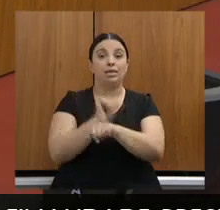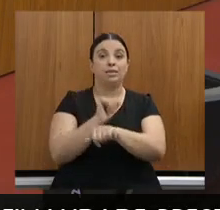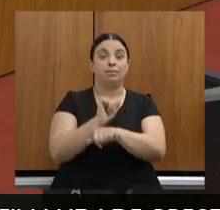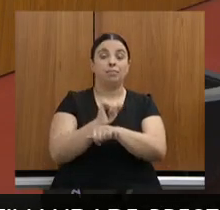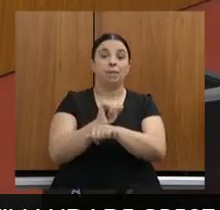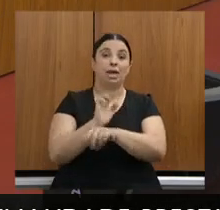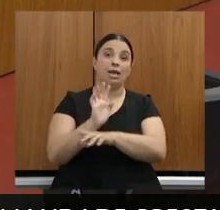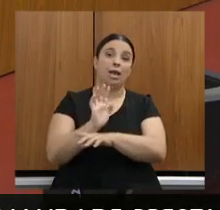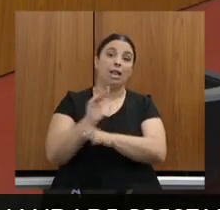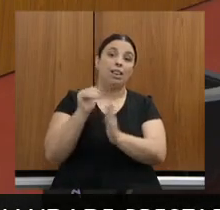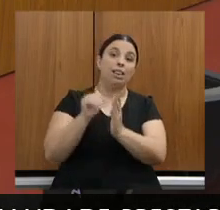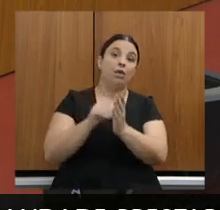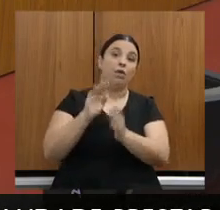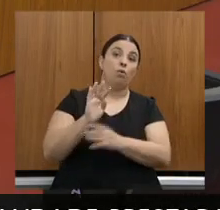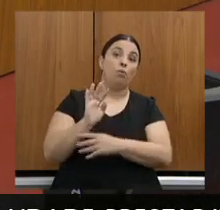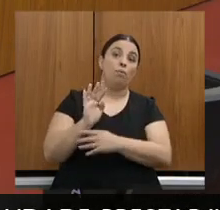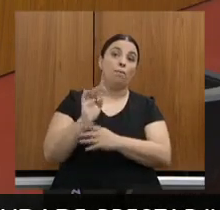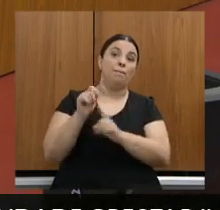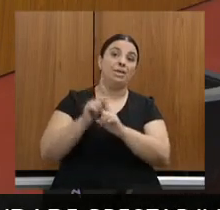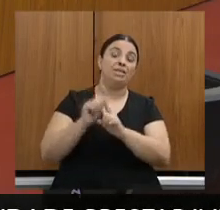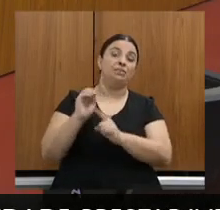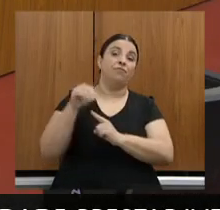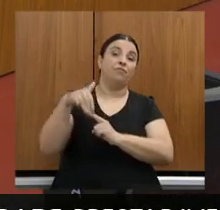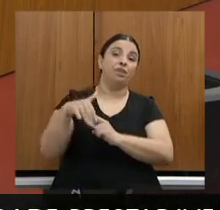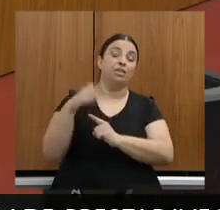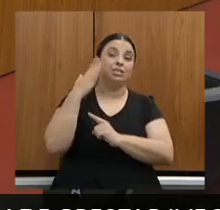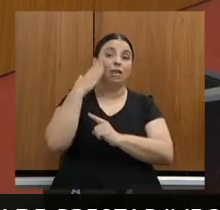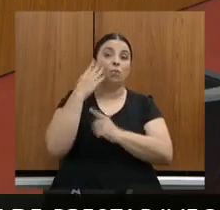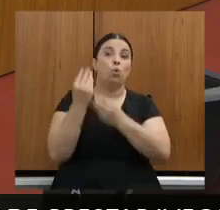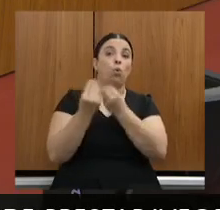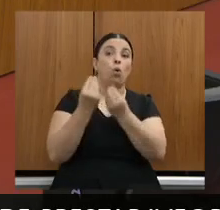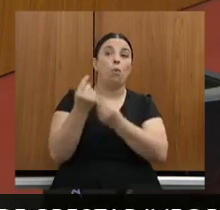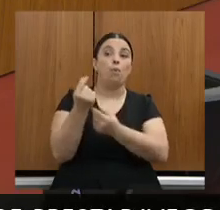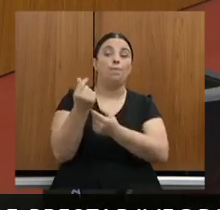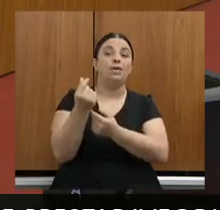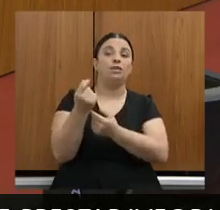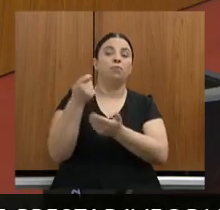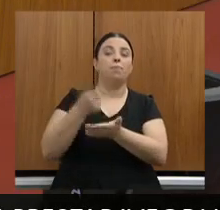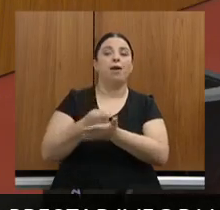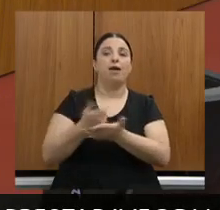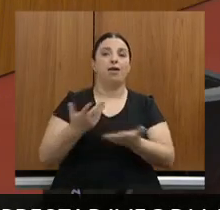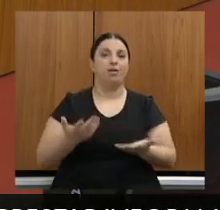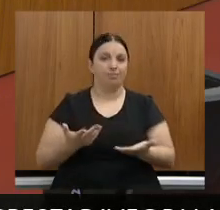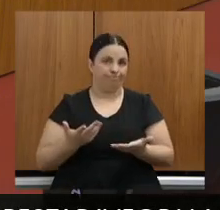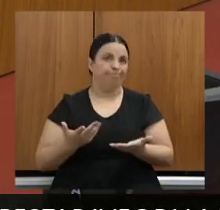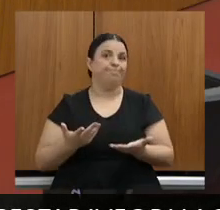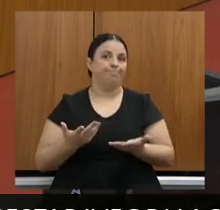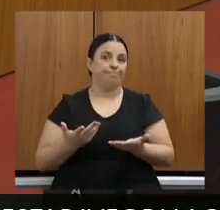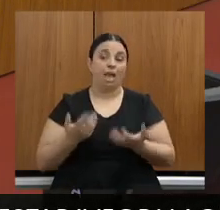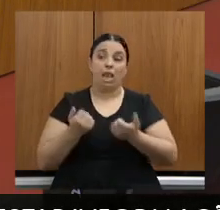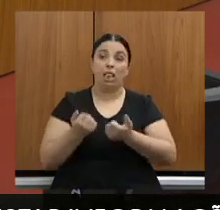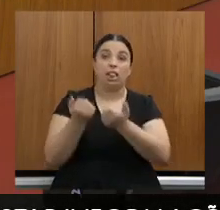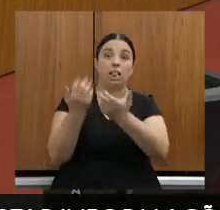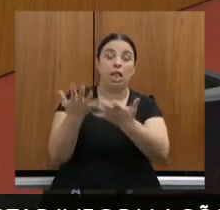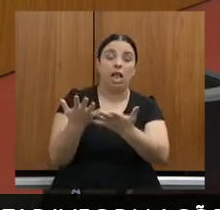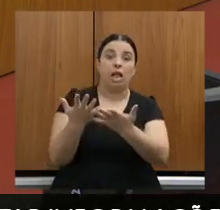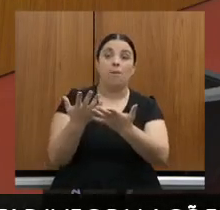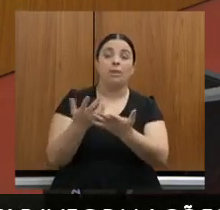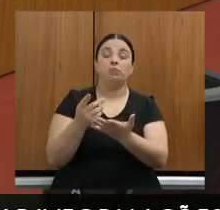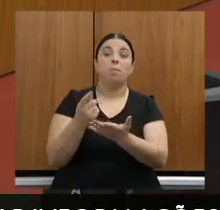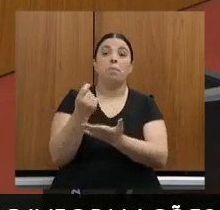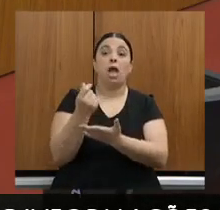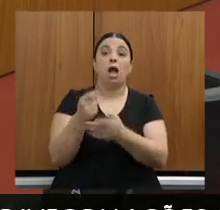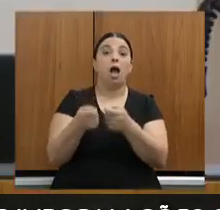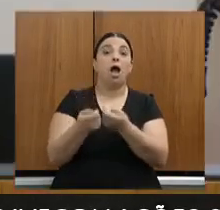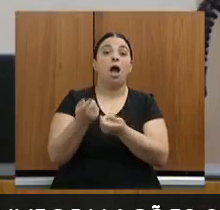que ele sabe quanto é que ele vai receber pelo litro de leite Isso é uma um absurdo algumas